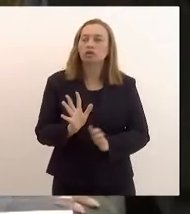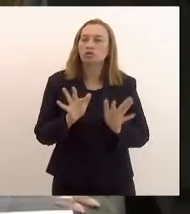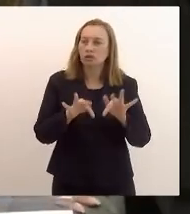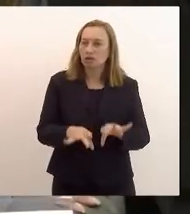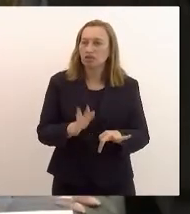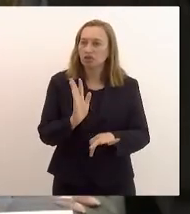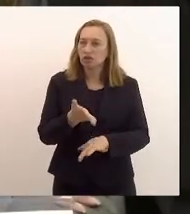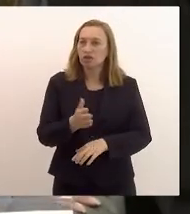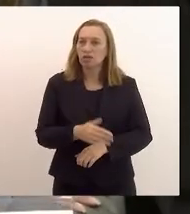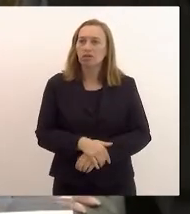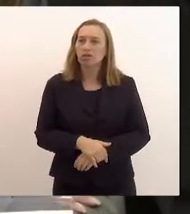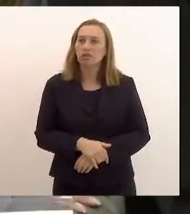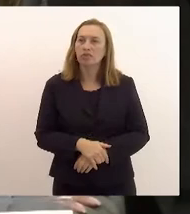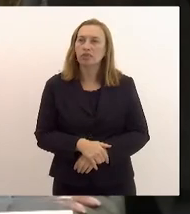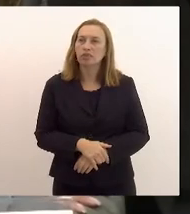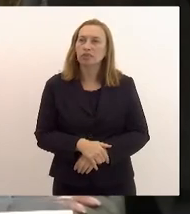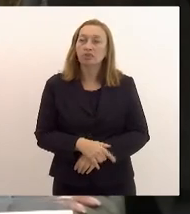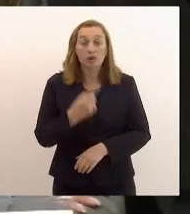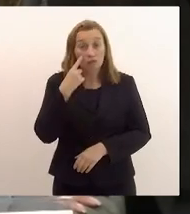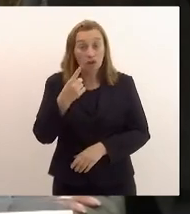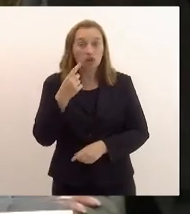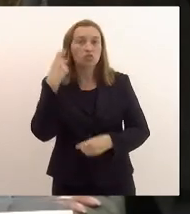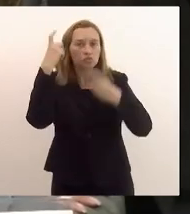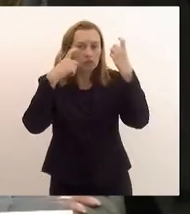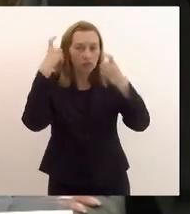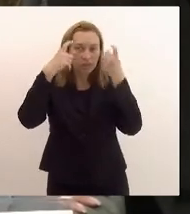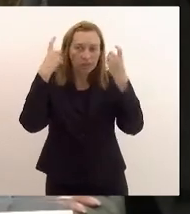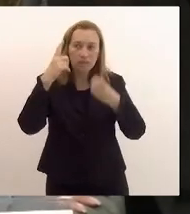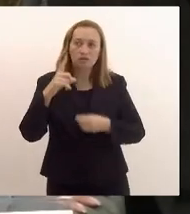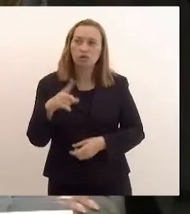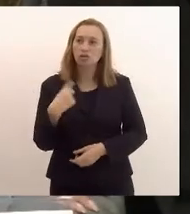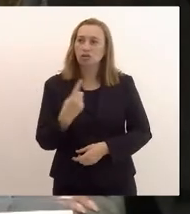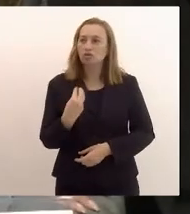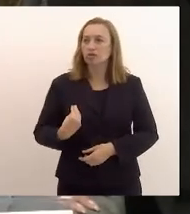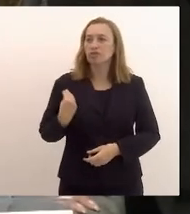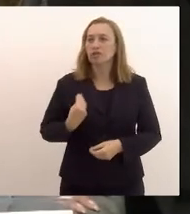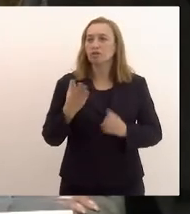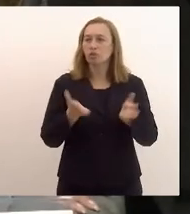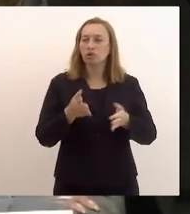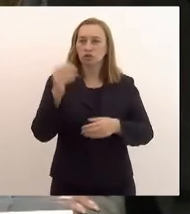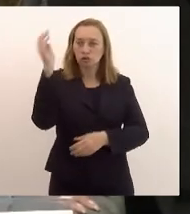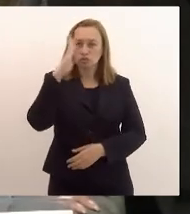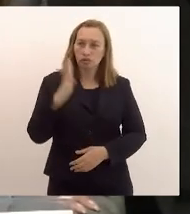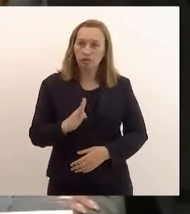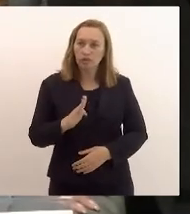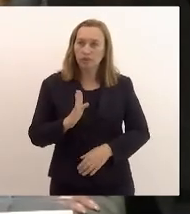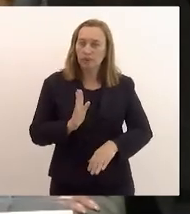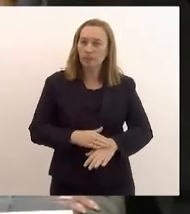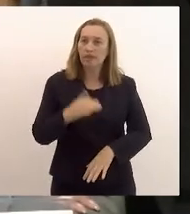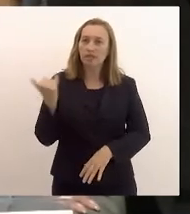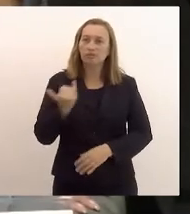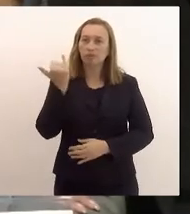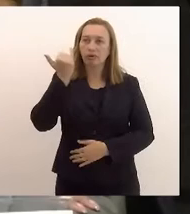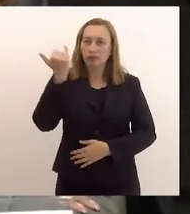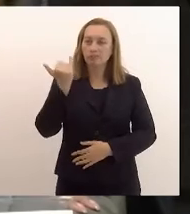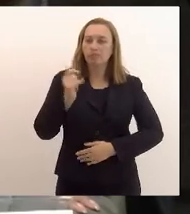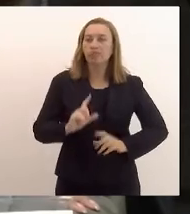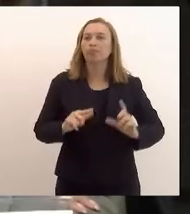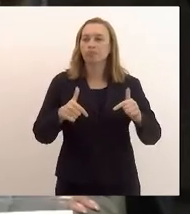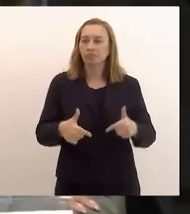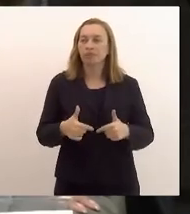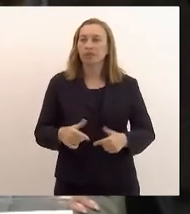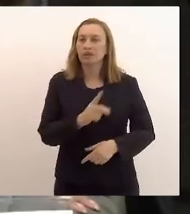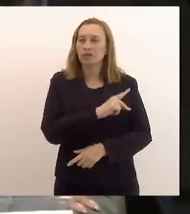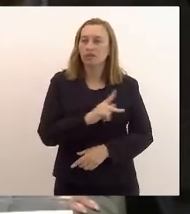E M são aqueles que vejo com muita preocupação que nós estamos vivendo hoje no Brasil e como ainda é mais importante ação